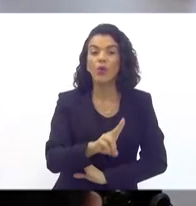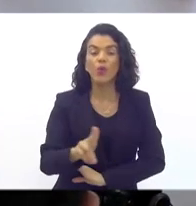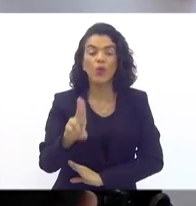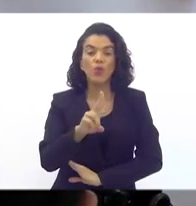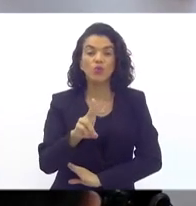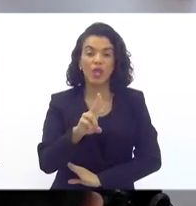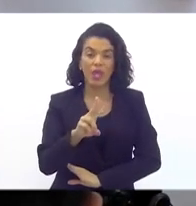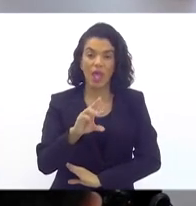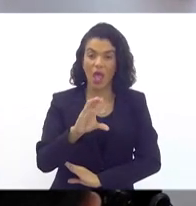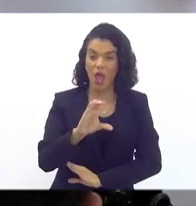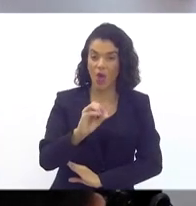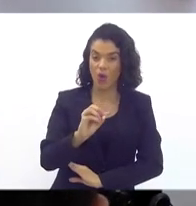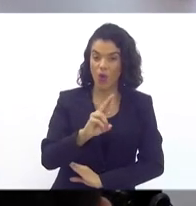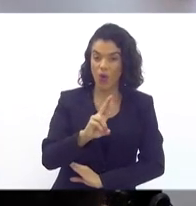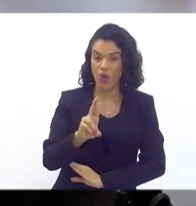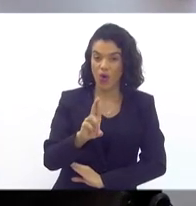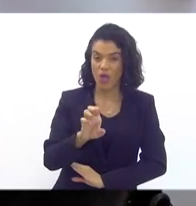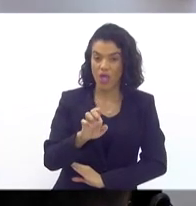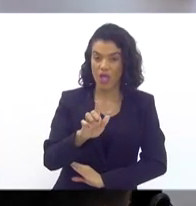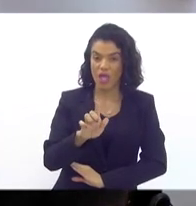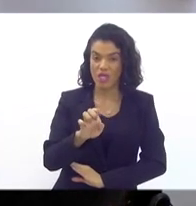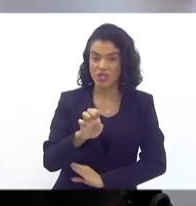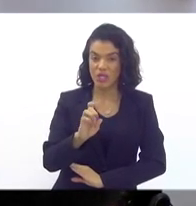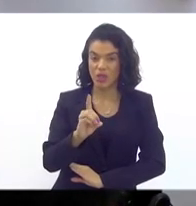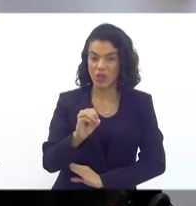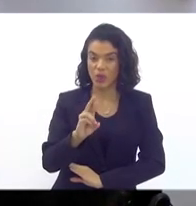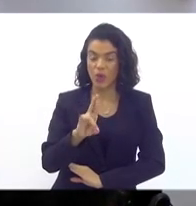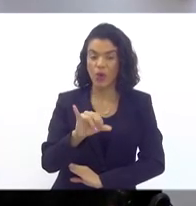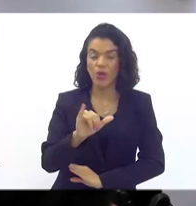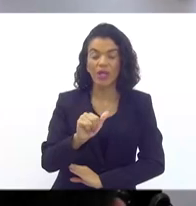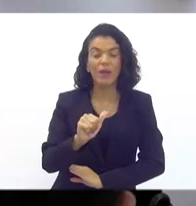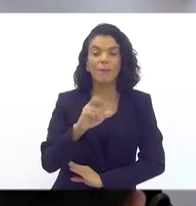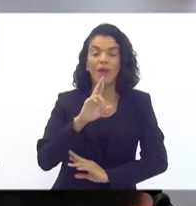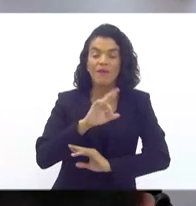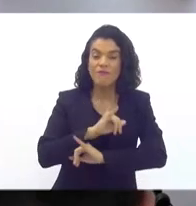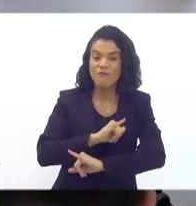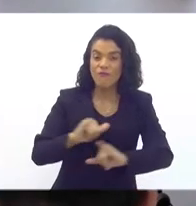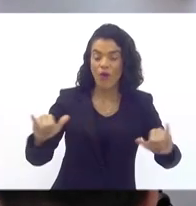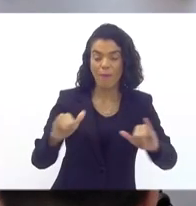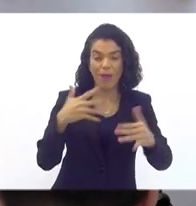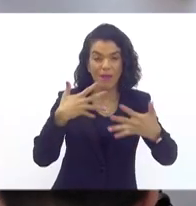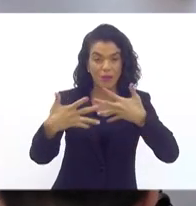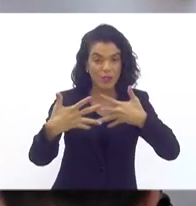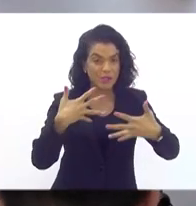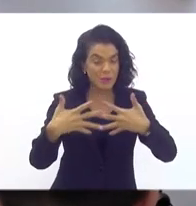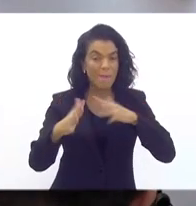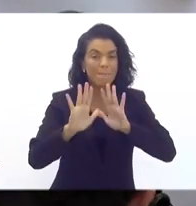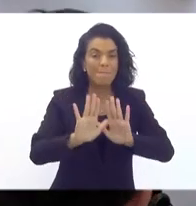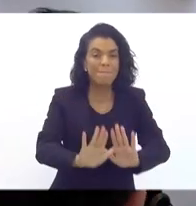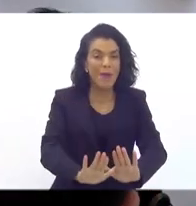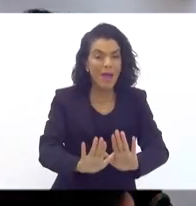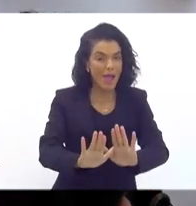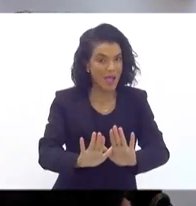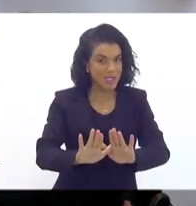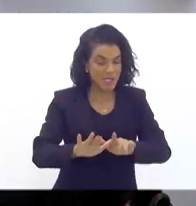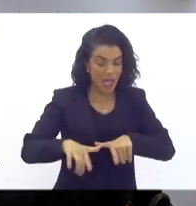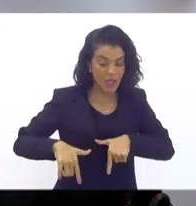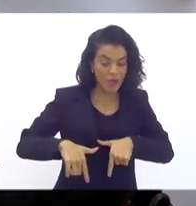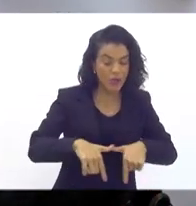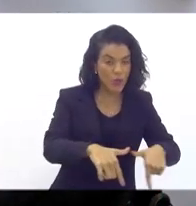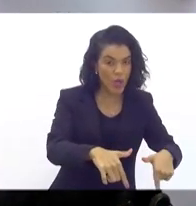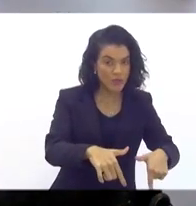corregedoria para dar transparência e efetivamente resolveu o assunto mais as operações